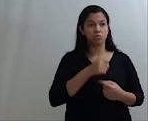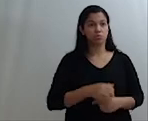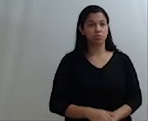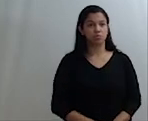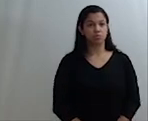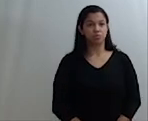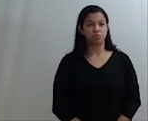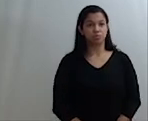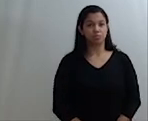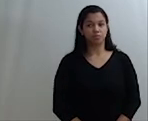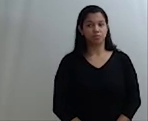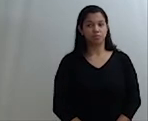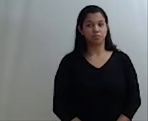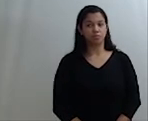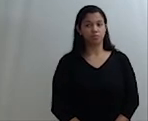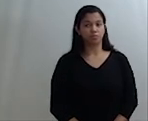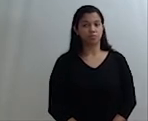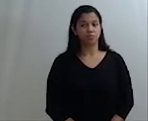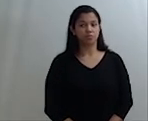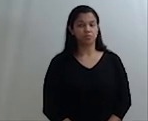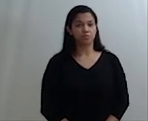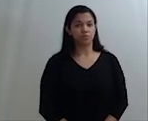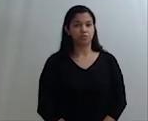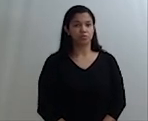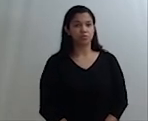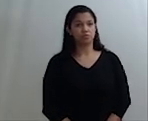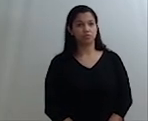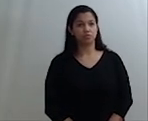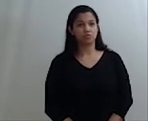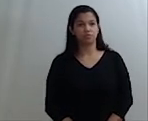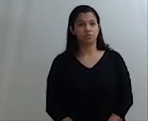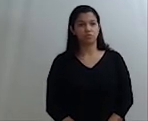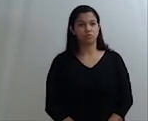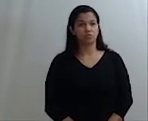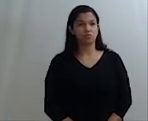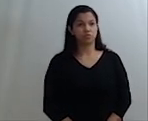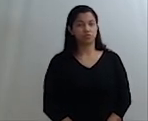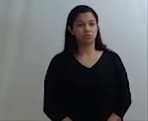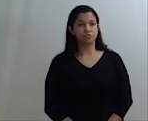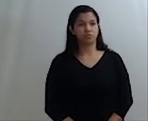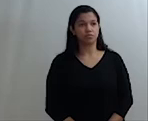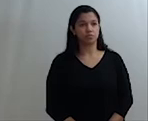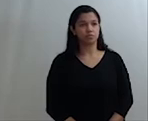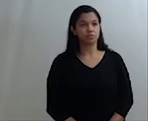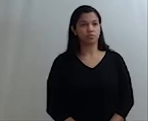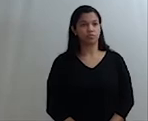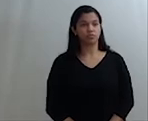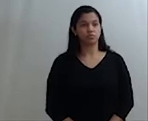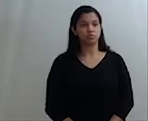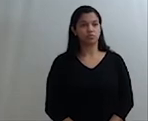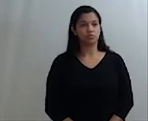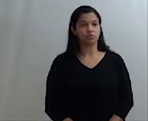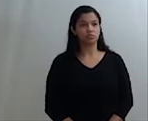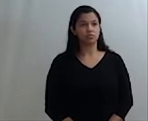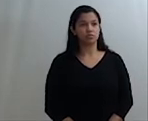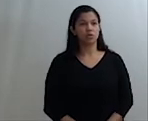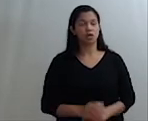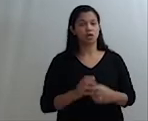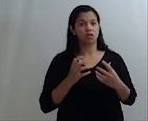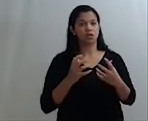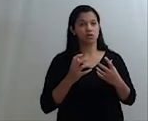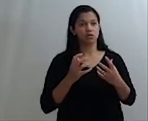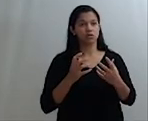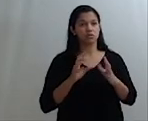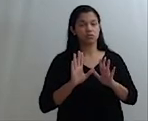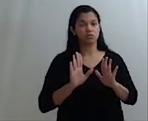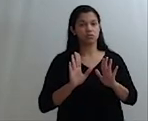Ministro somos ministros se concediam a ordem né Ministro el gente concedi então é a